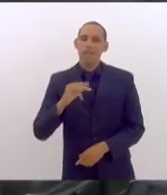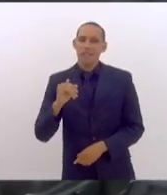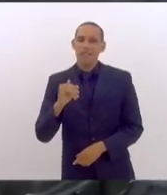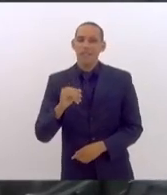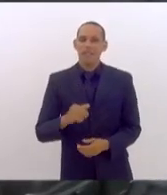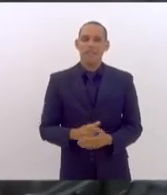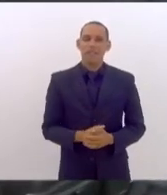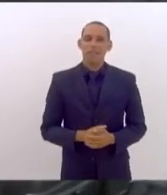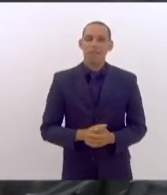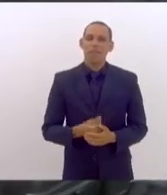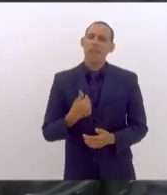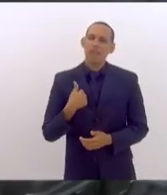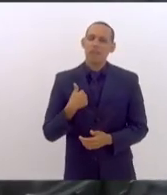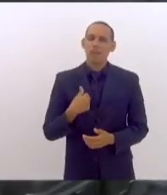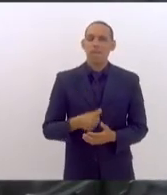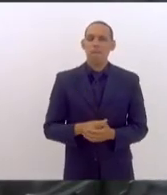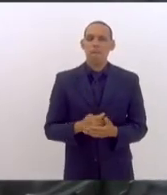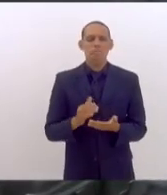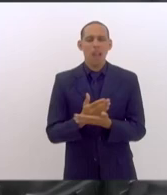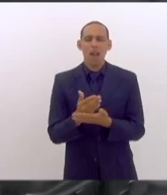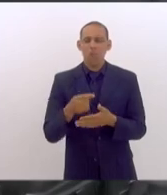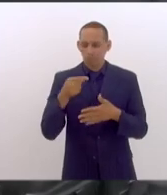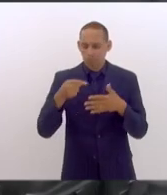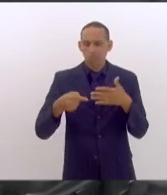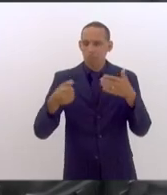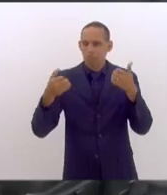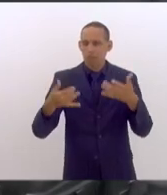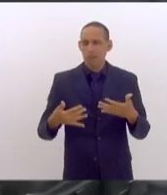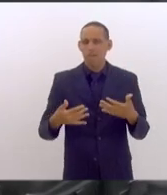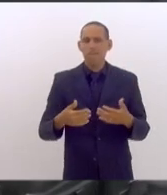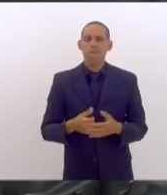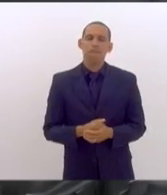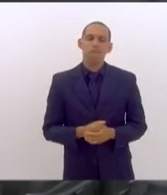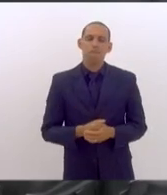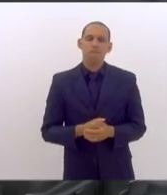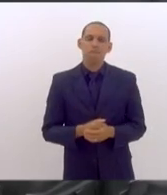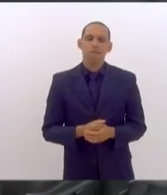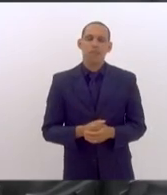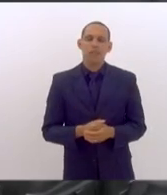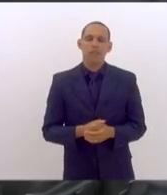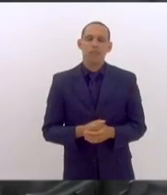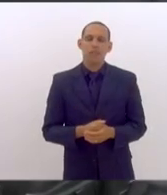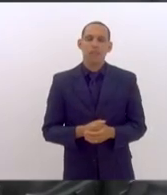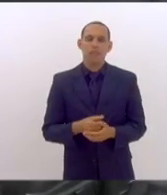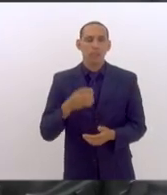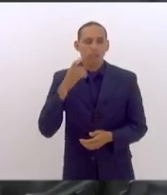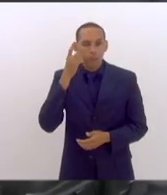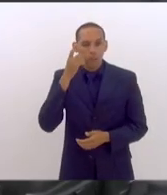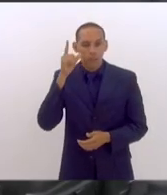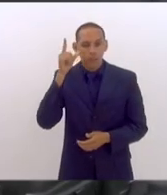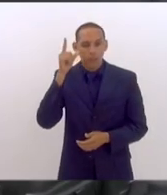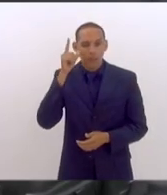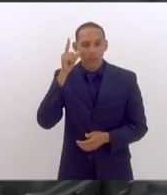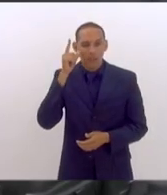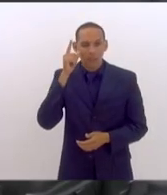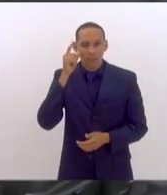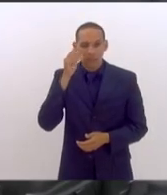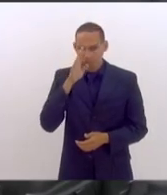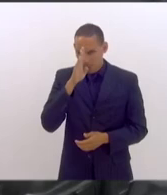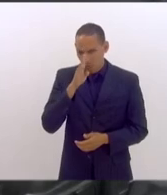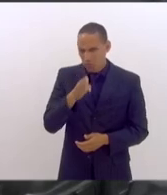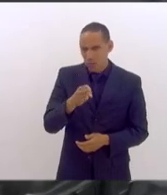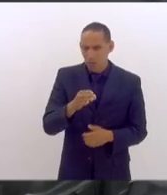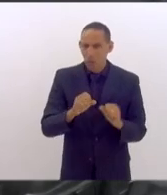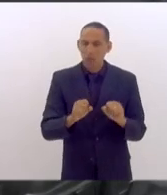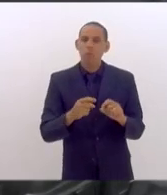de inquérito eu gosto de fazer algumas ponderações Deputado onde é que pode ser que a deputada alicerces mais incisiva né